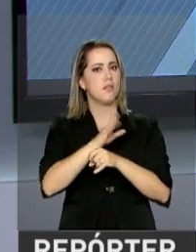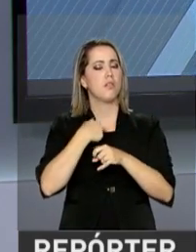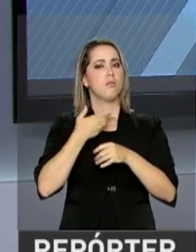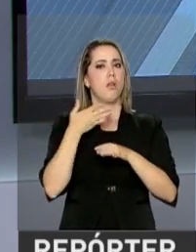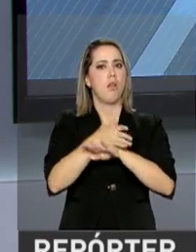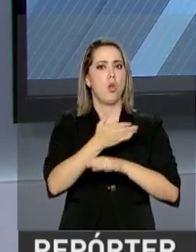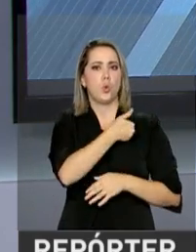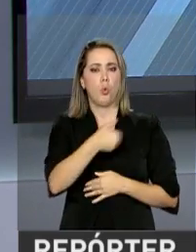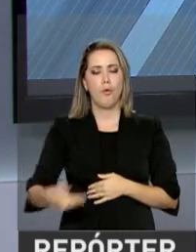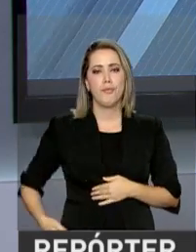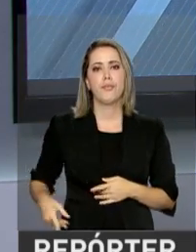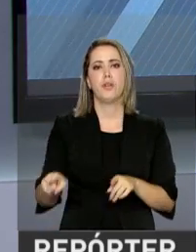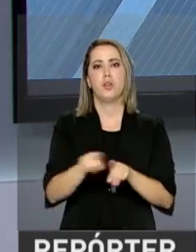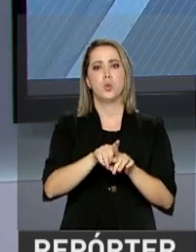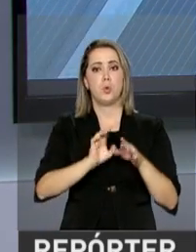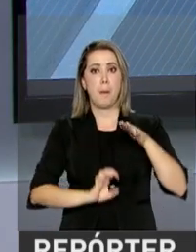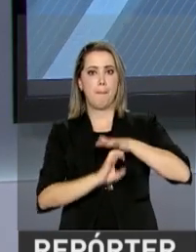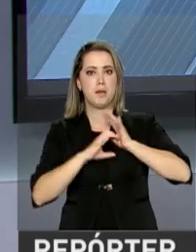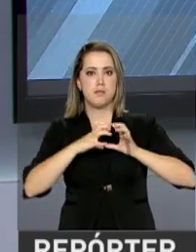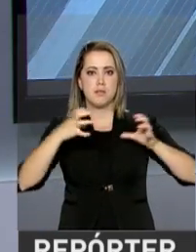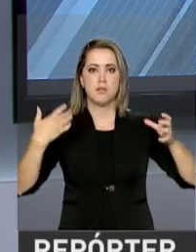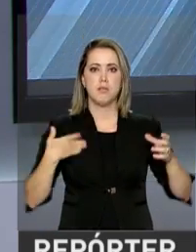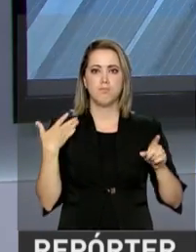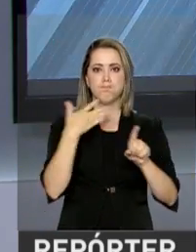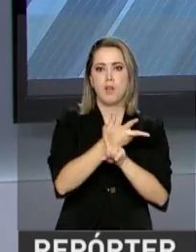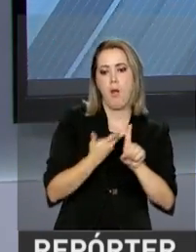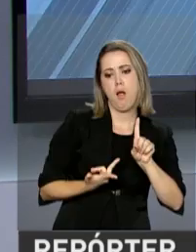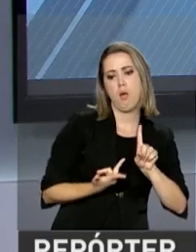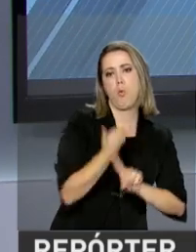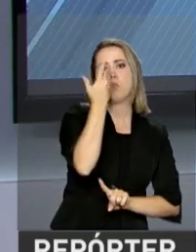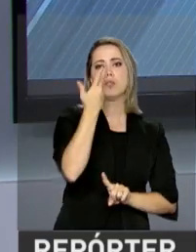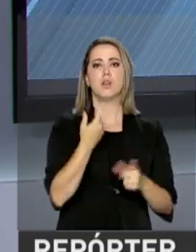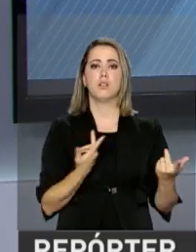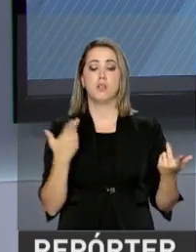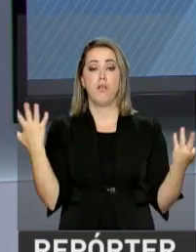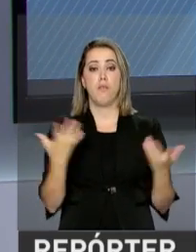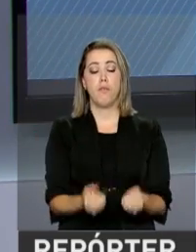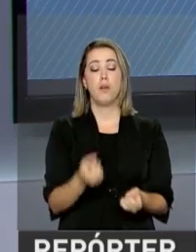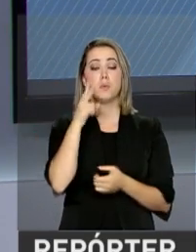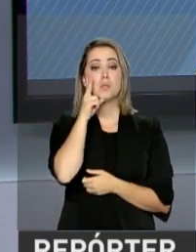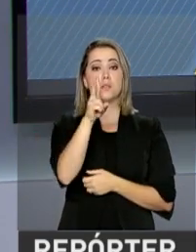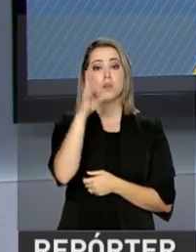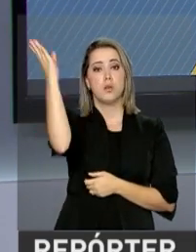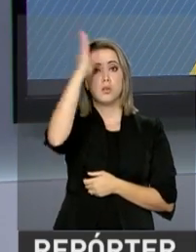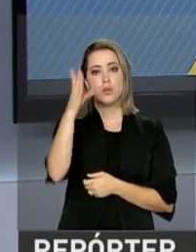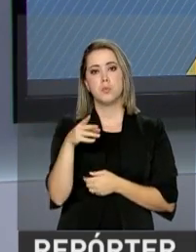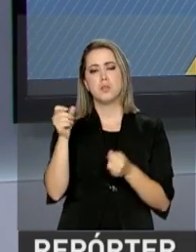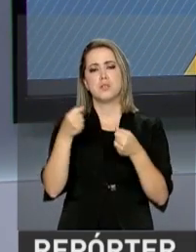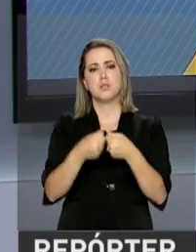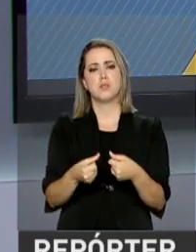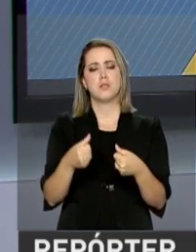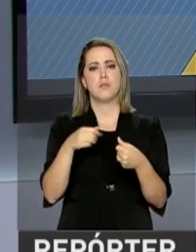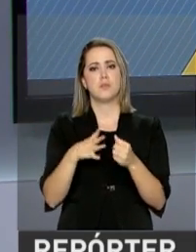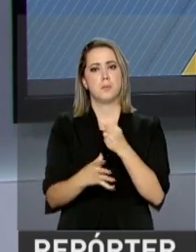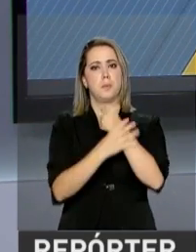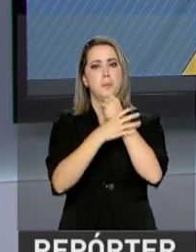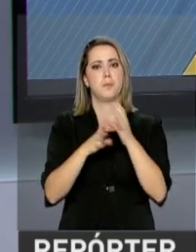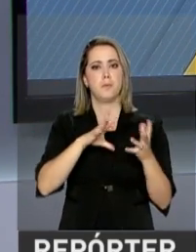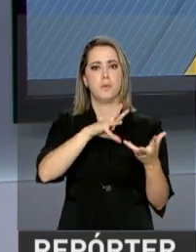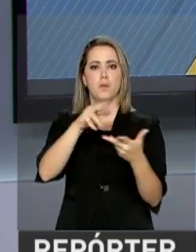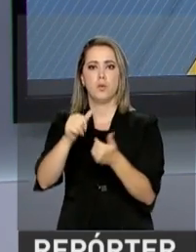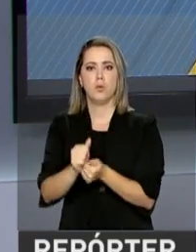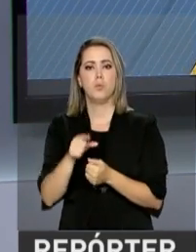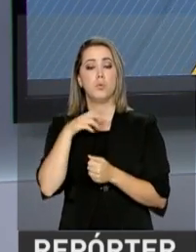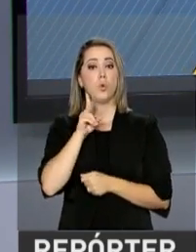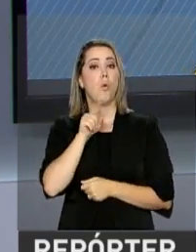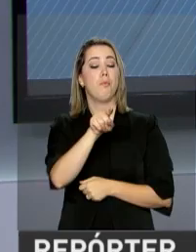hacker Global vamos ver agora o que o Brasil está fazendo para garantir mais segurança no mundo virtual e como